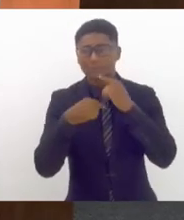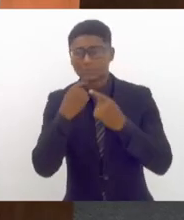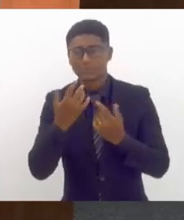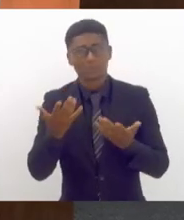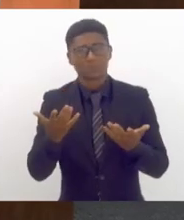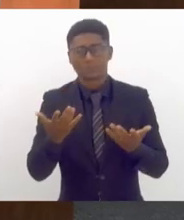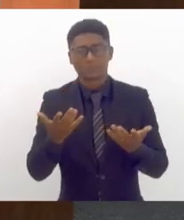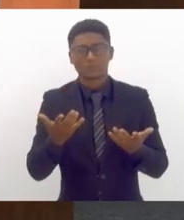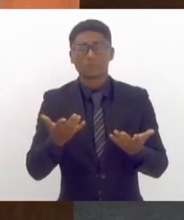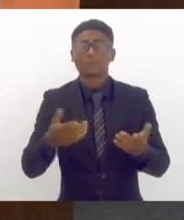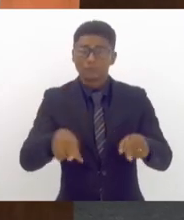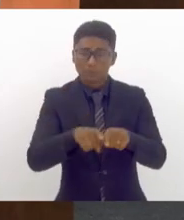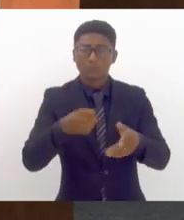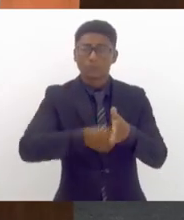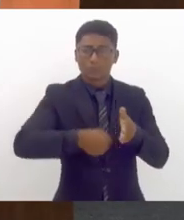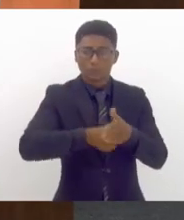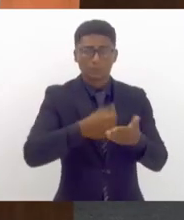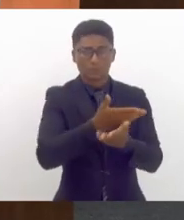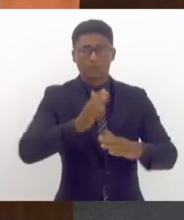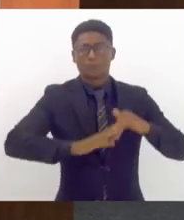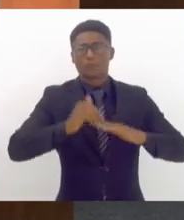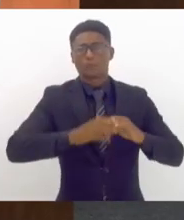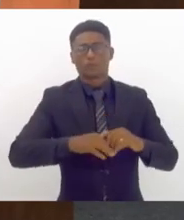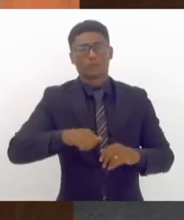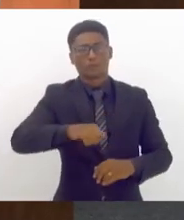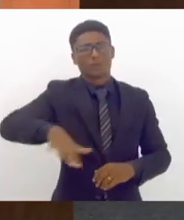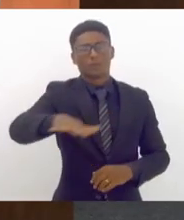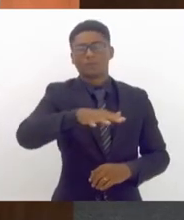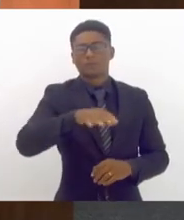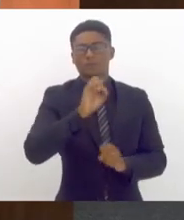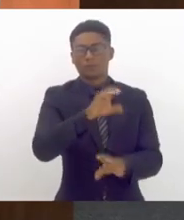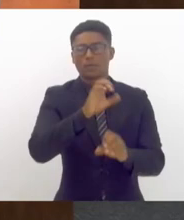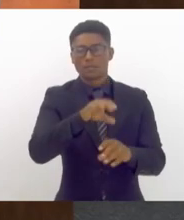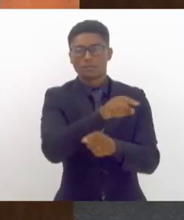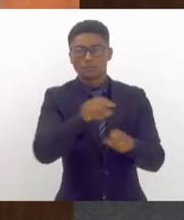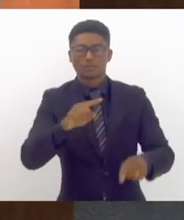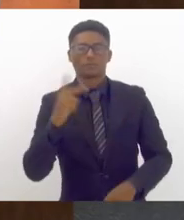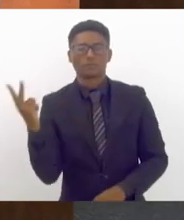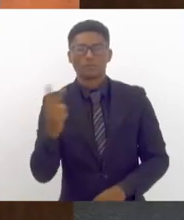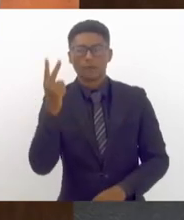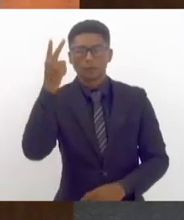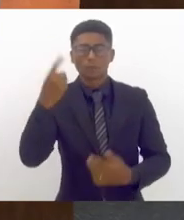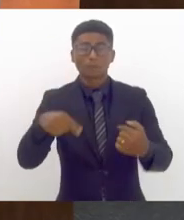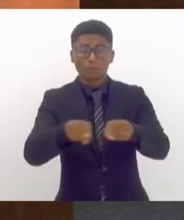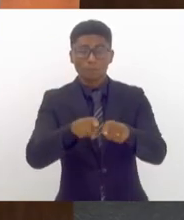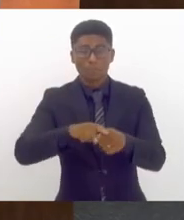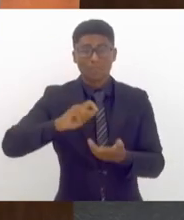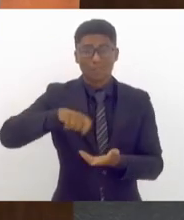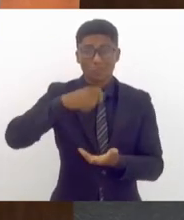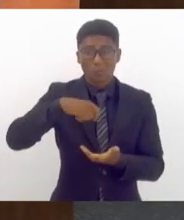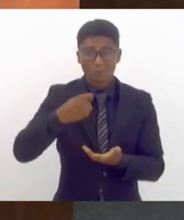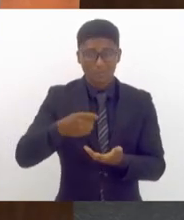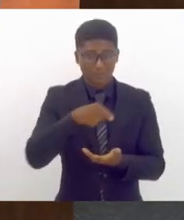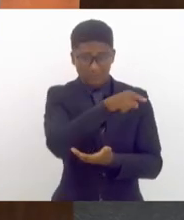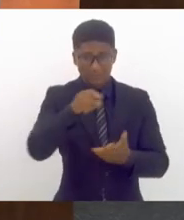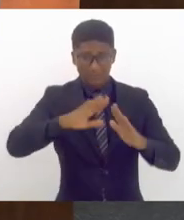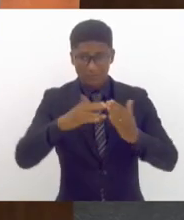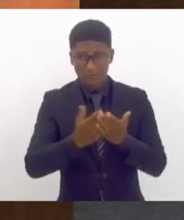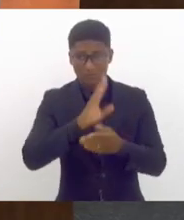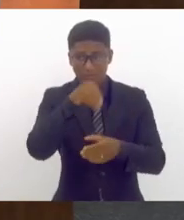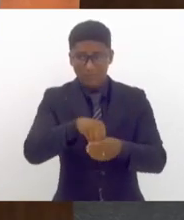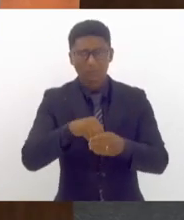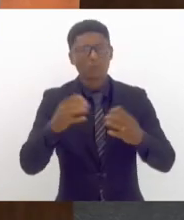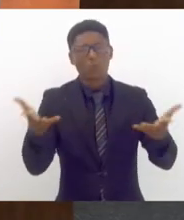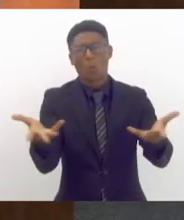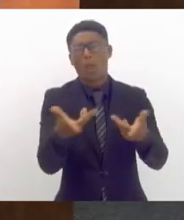para que os profissionais de educação do Estado do Rio de Janeiro sejam valorizados, para que a merenda, a alimentação escolar, seja adequada e de